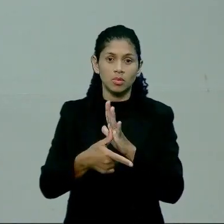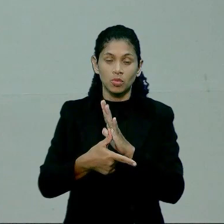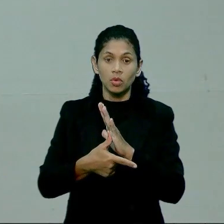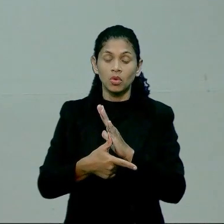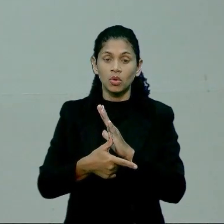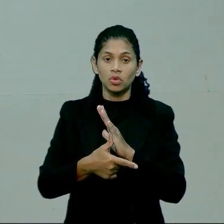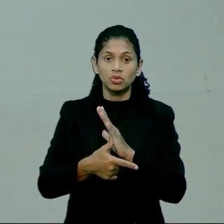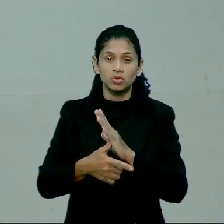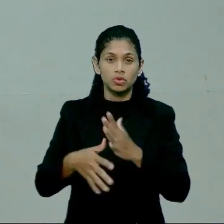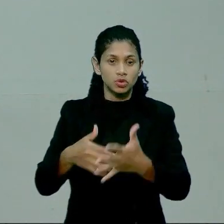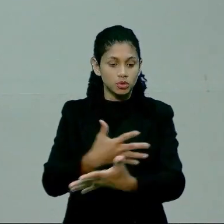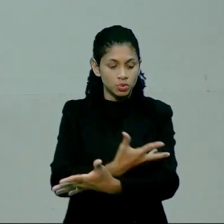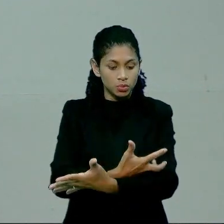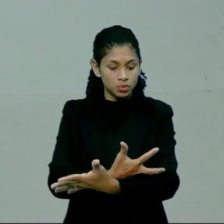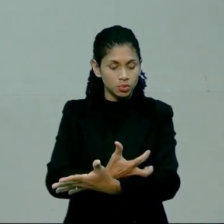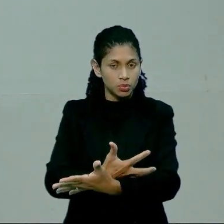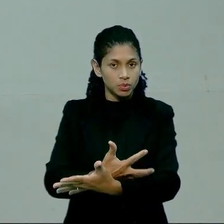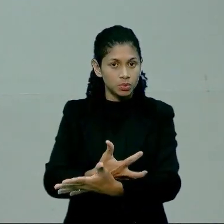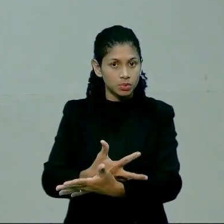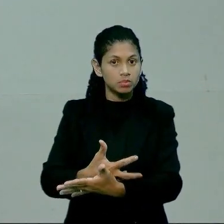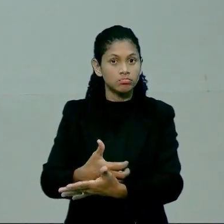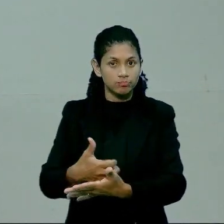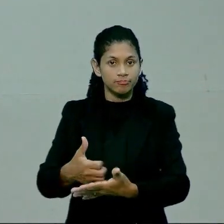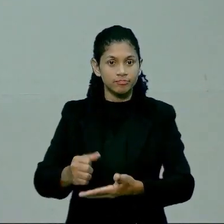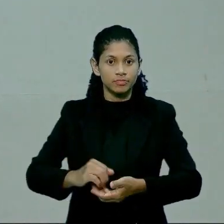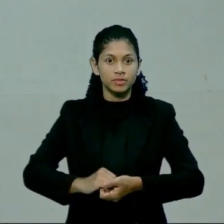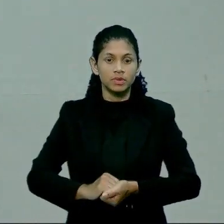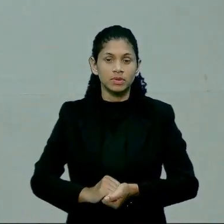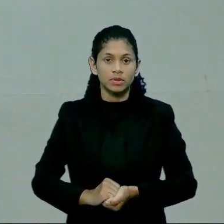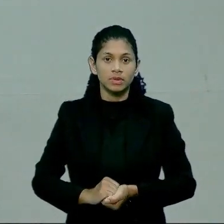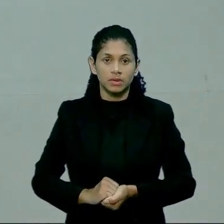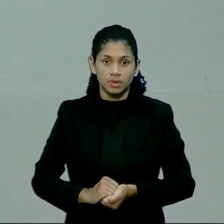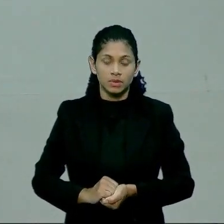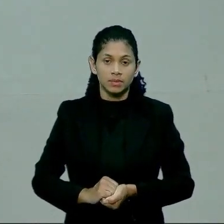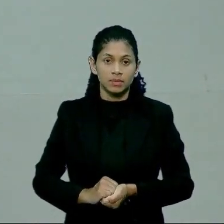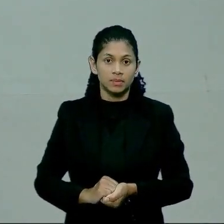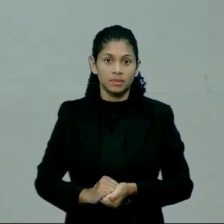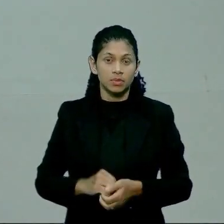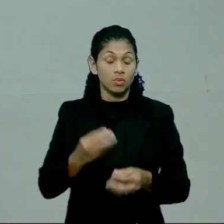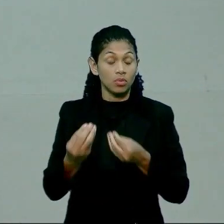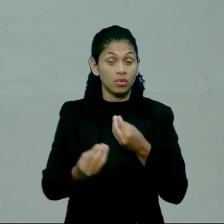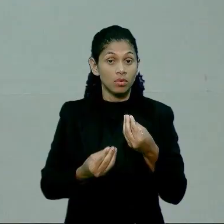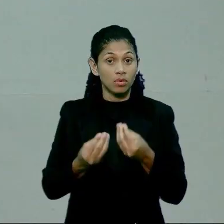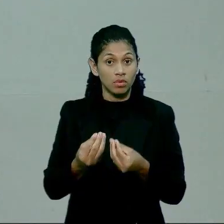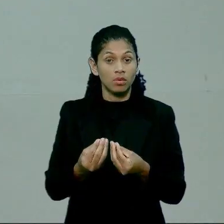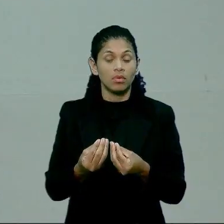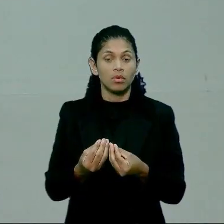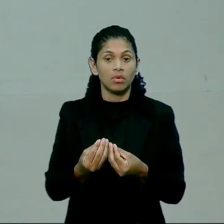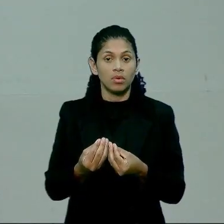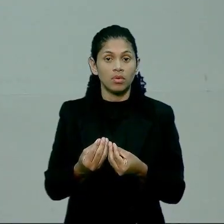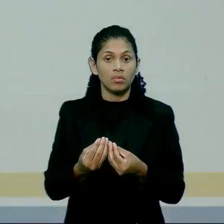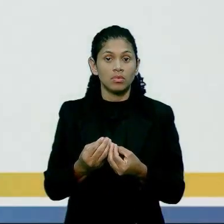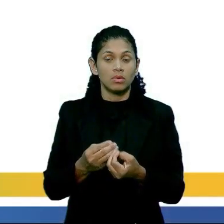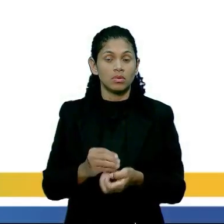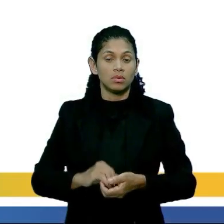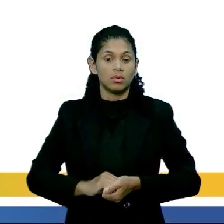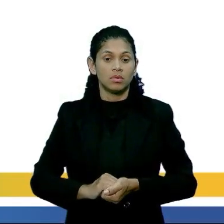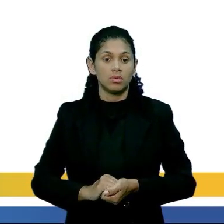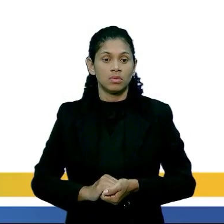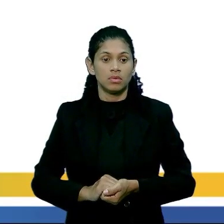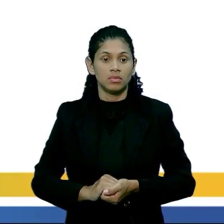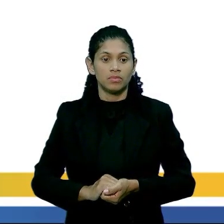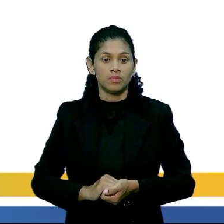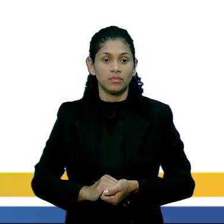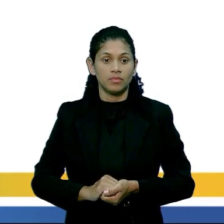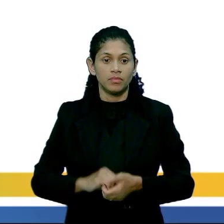Eu tenho um gabarito porque eu tenho um gabarito. Como eu tenho que acabar o horário da aula, eu vou dar o gabarito. É essa. Por quê? Eu vou só ler a